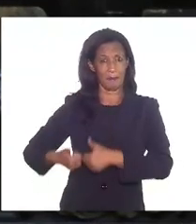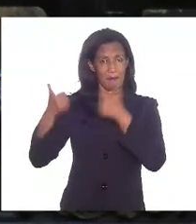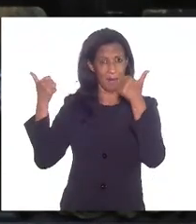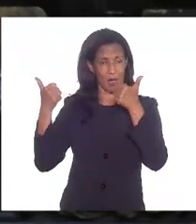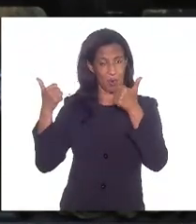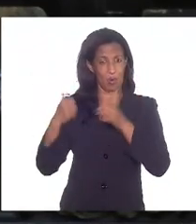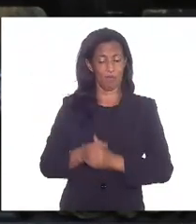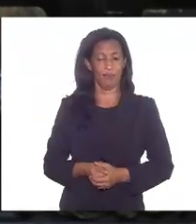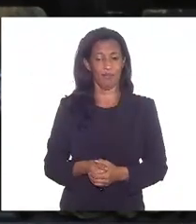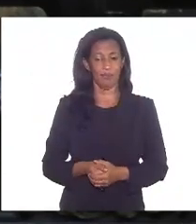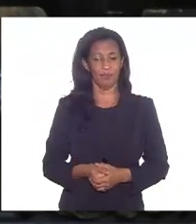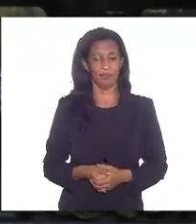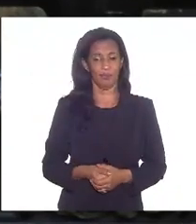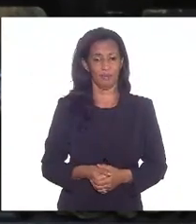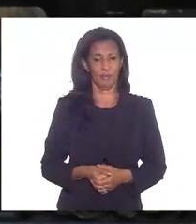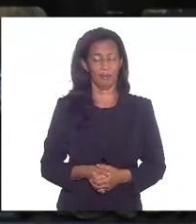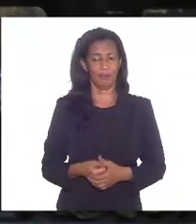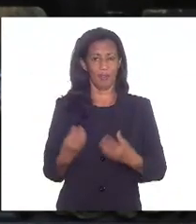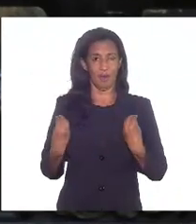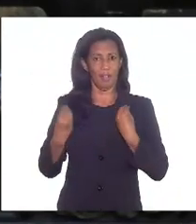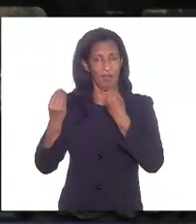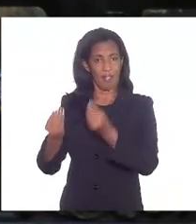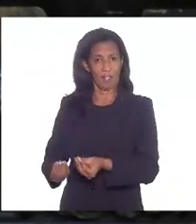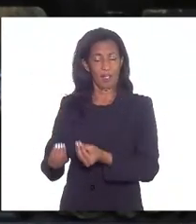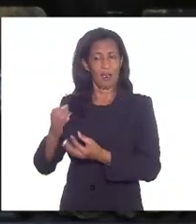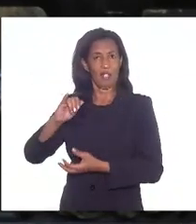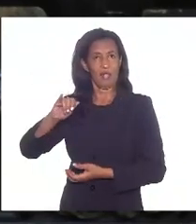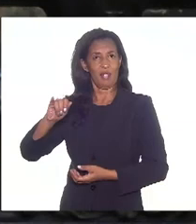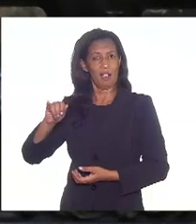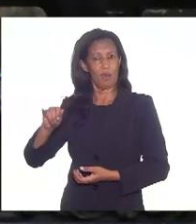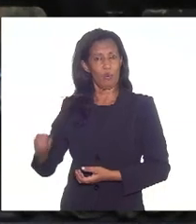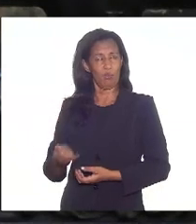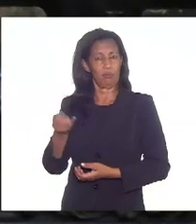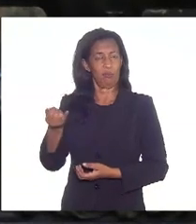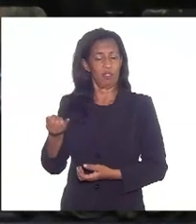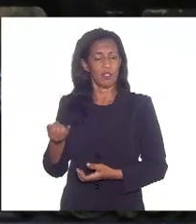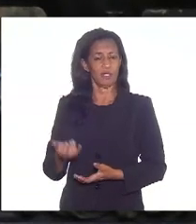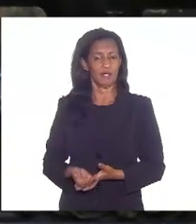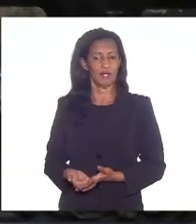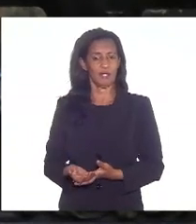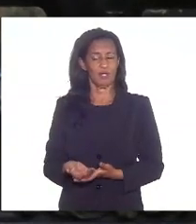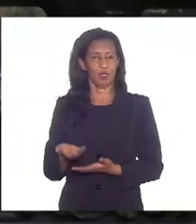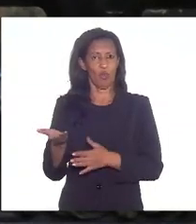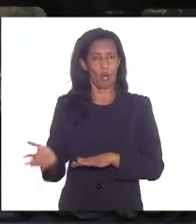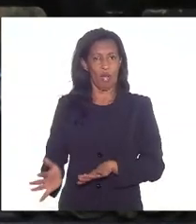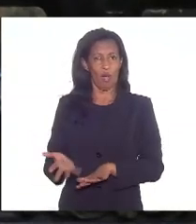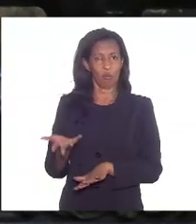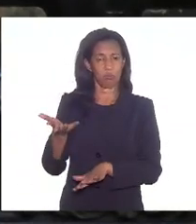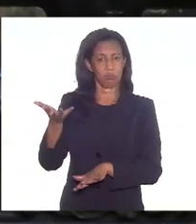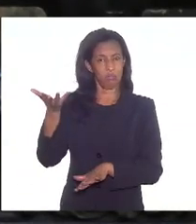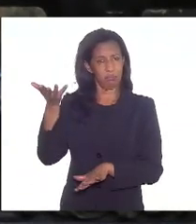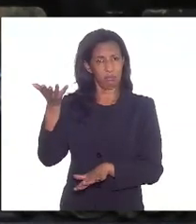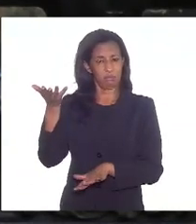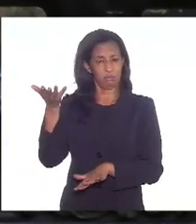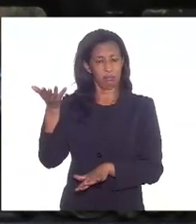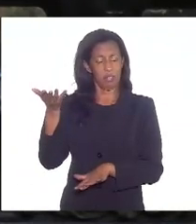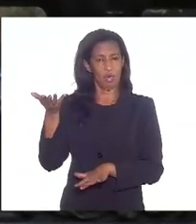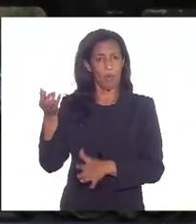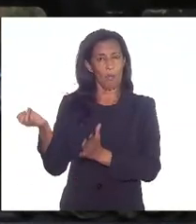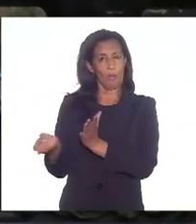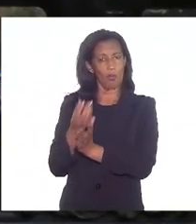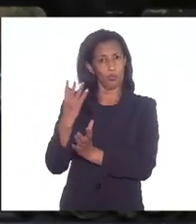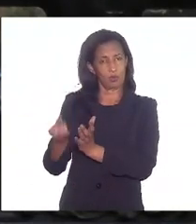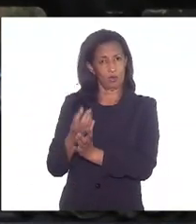equalizaria a possibilidade de o aumento de